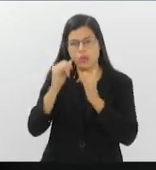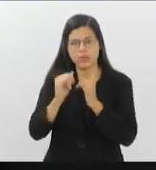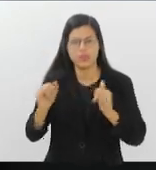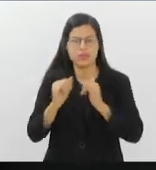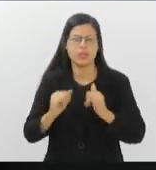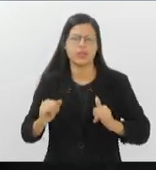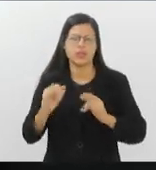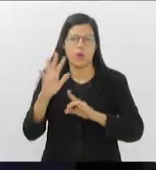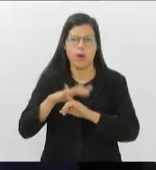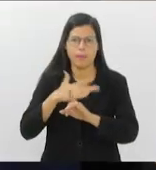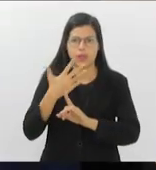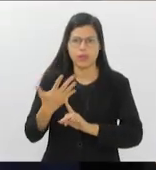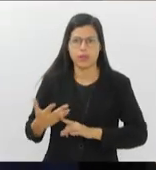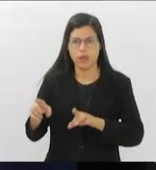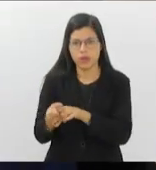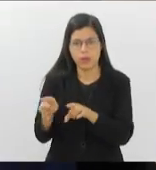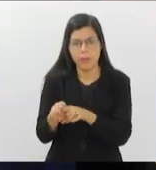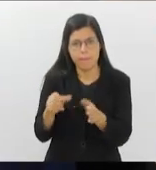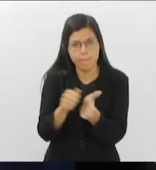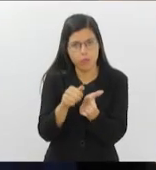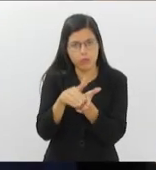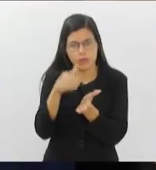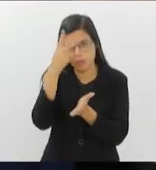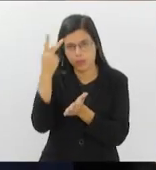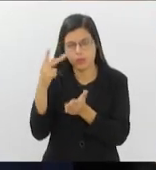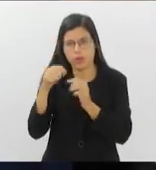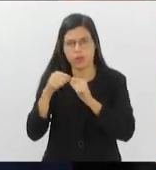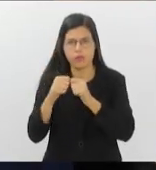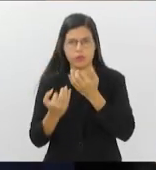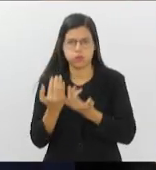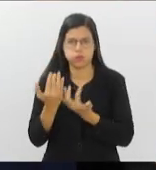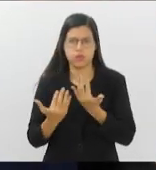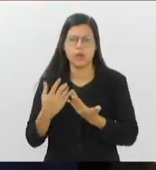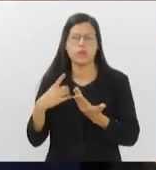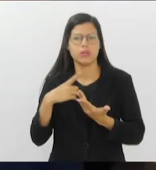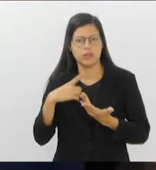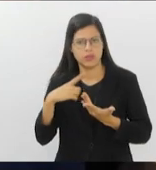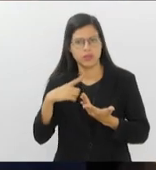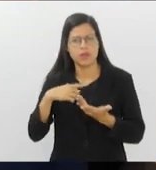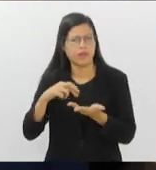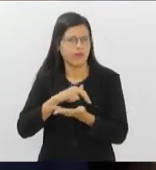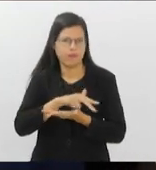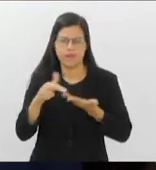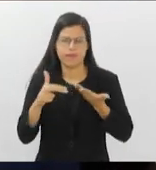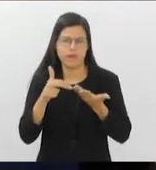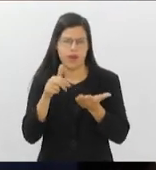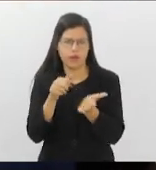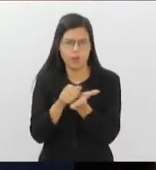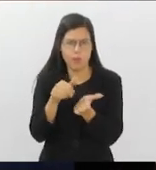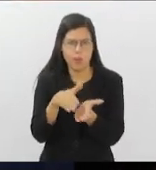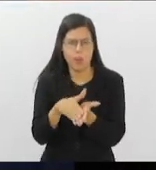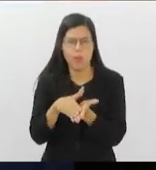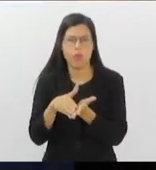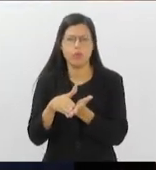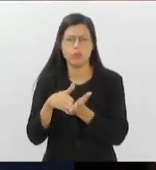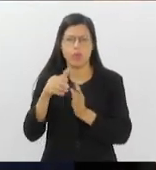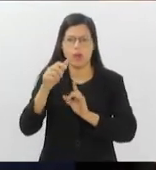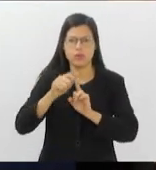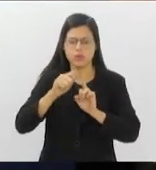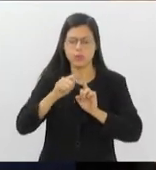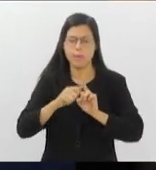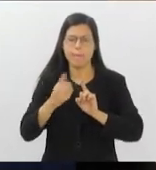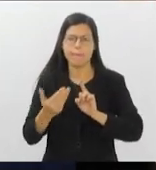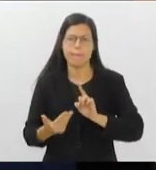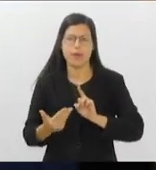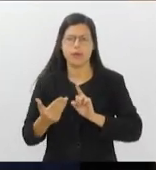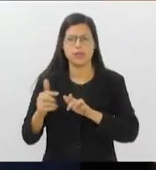queimadas em todo o estado. No ano passado a gente teve 1.024 notificações ao longo dos meses